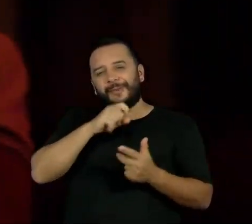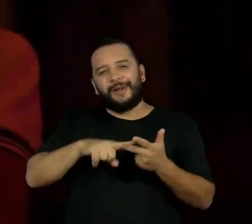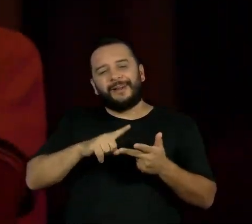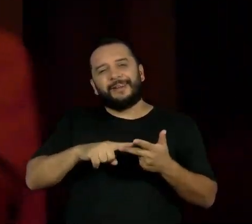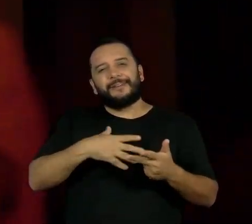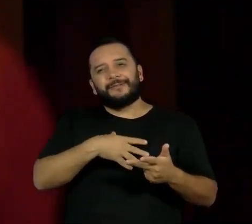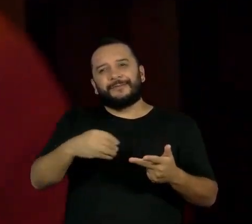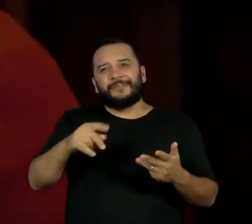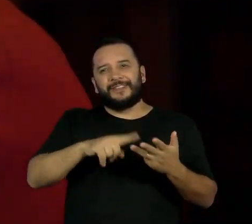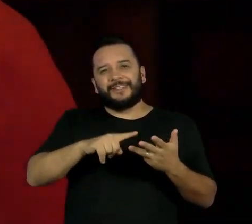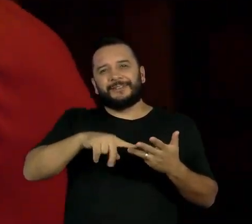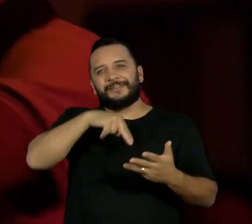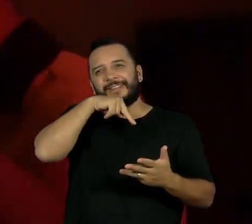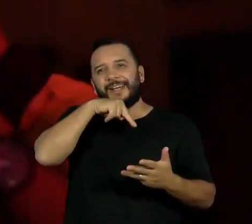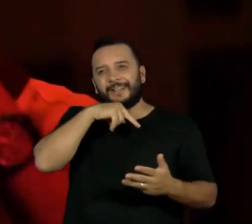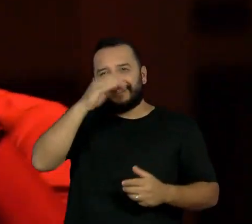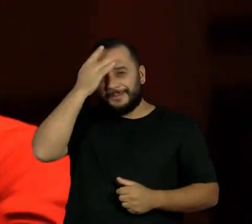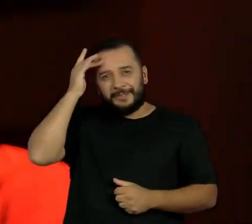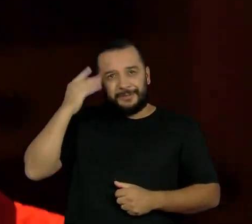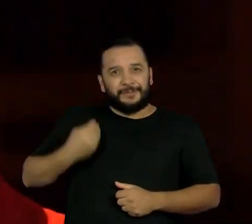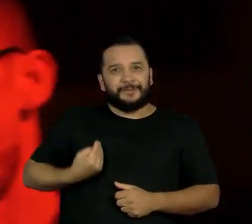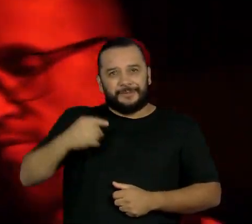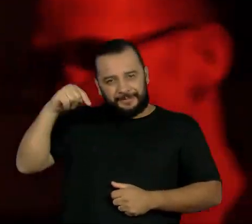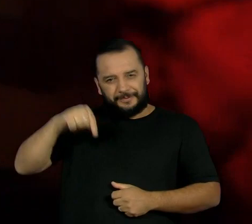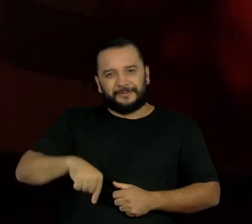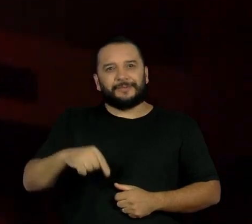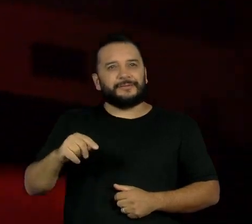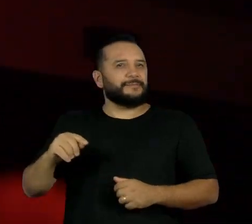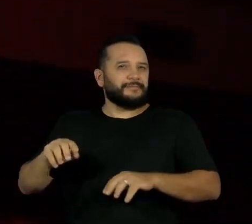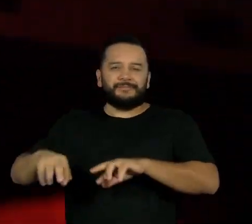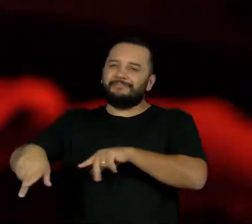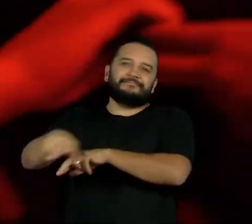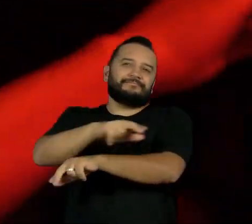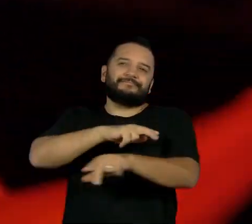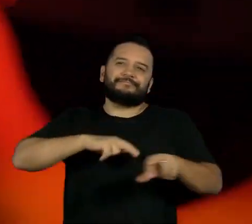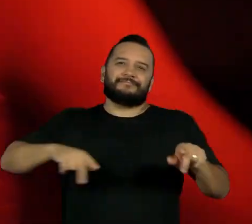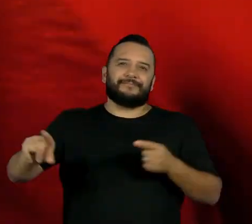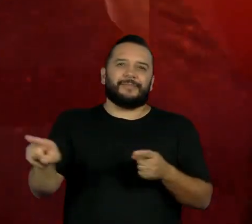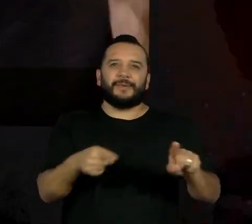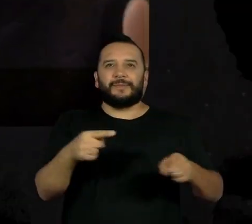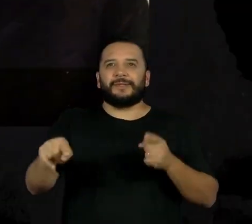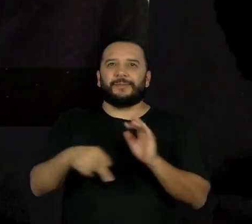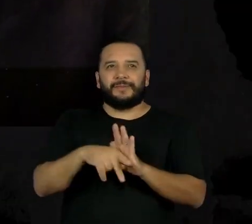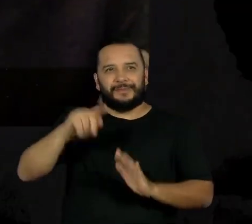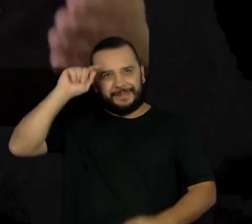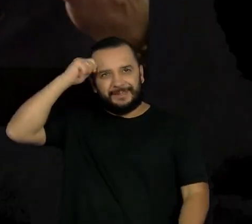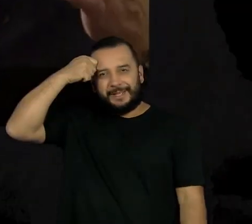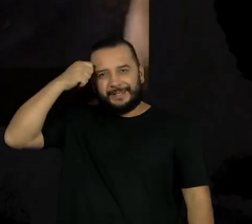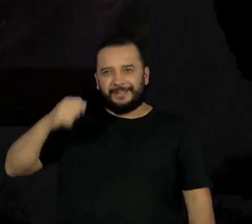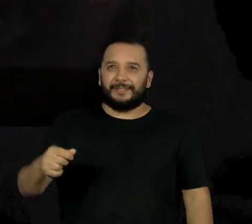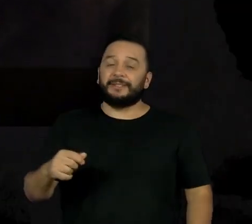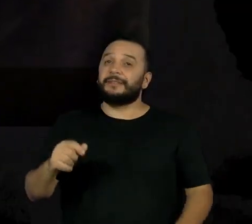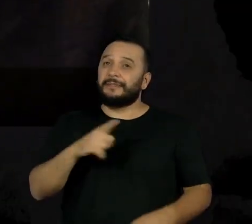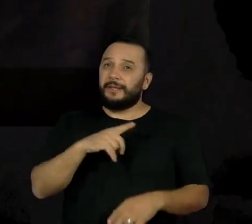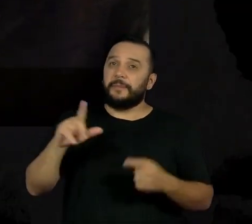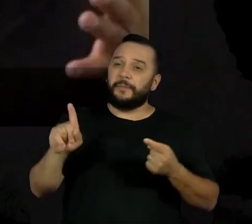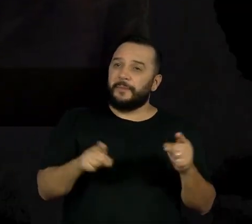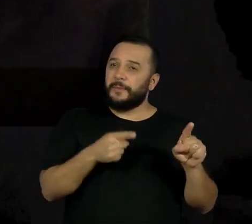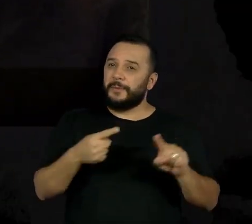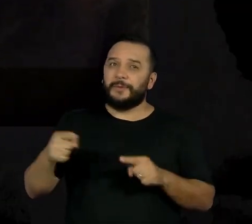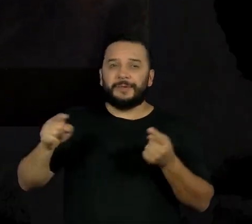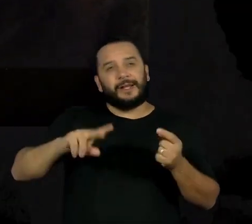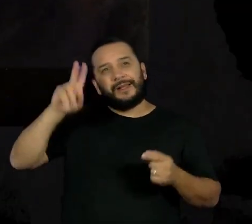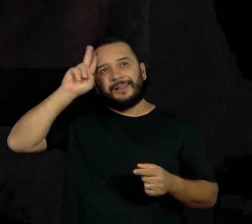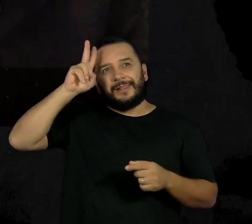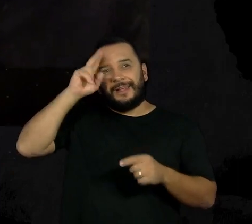netos, enfim, a galera vem aqui para poder curtir uma diversidade aí de música black. São músicas que recordam os